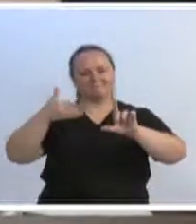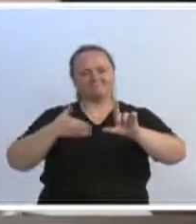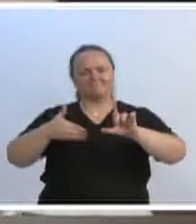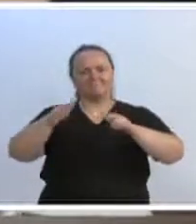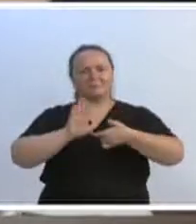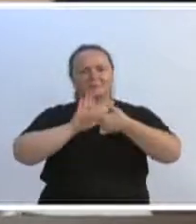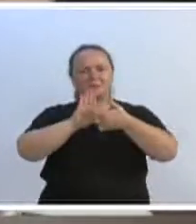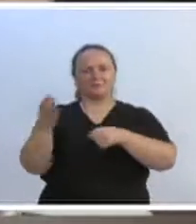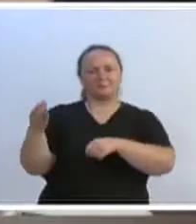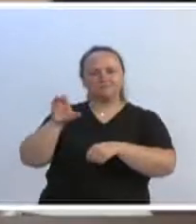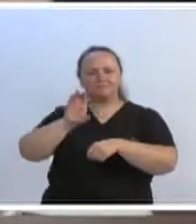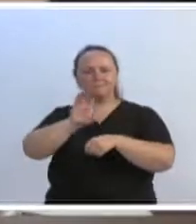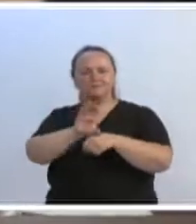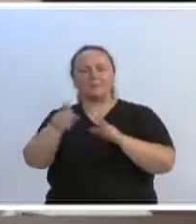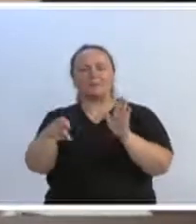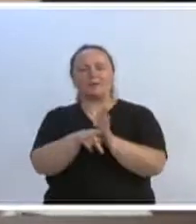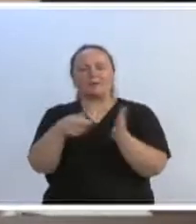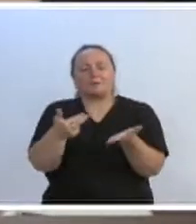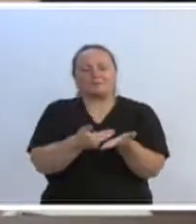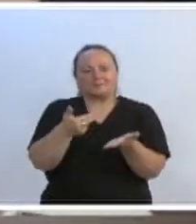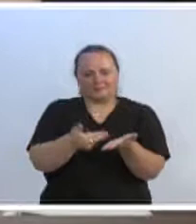e bendizei-lhe o nome.